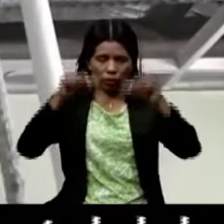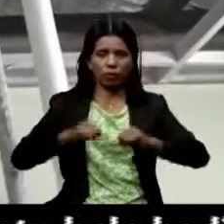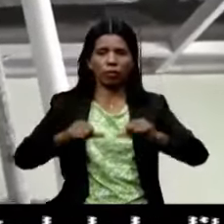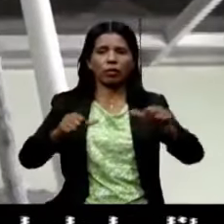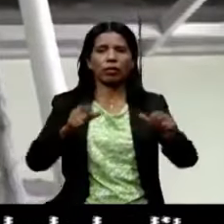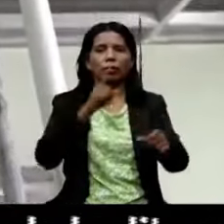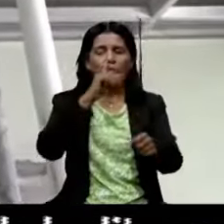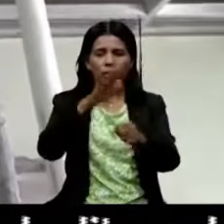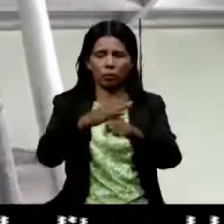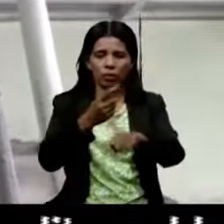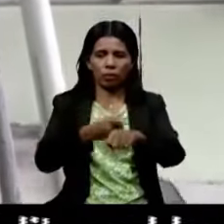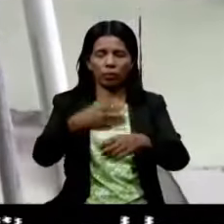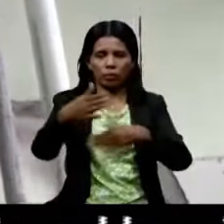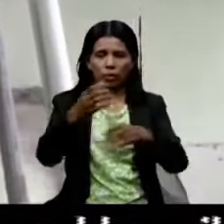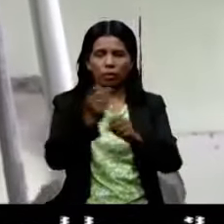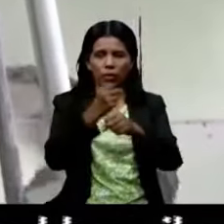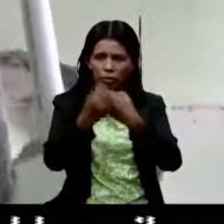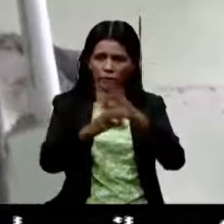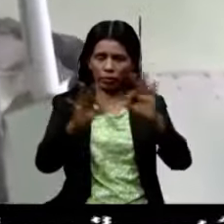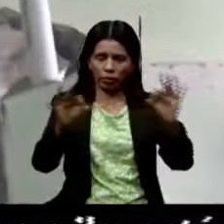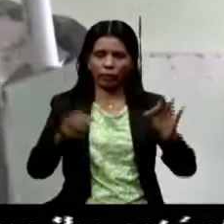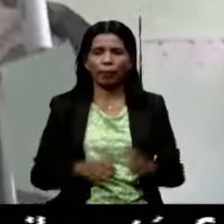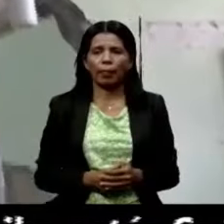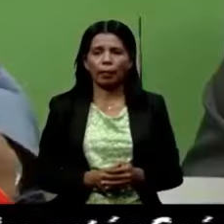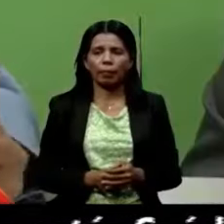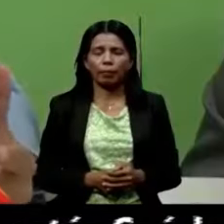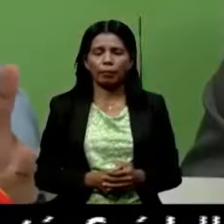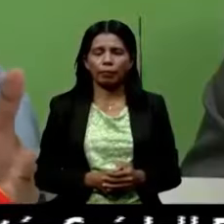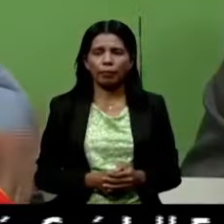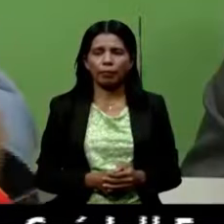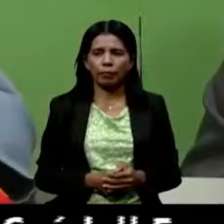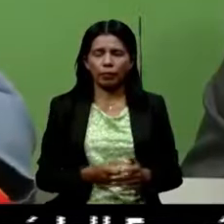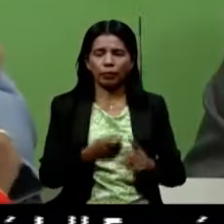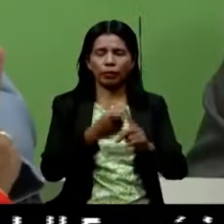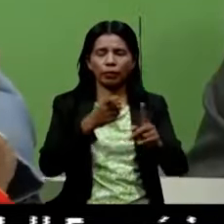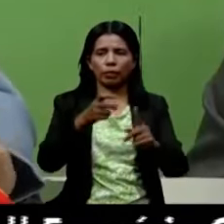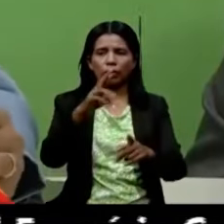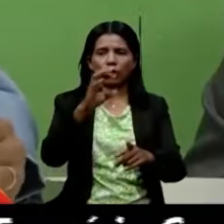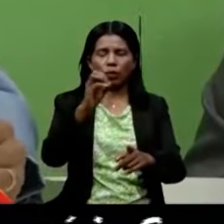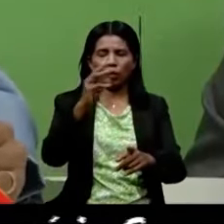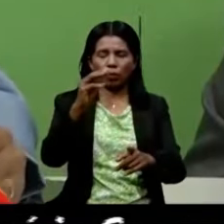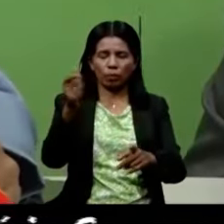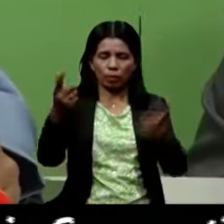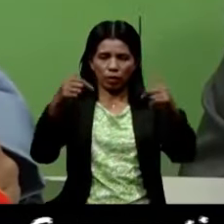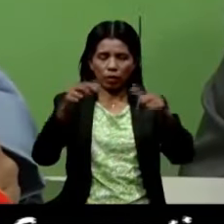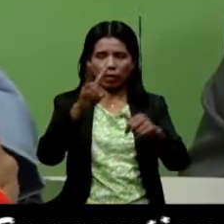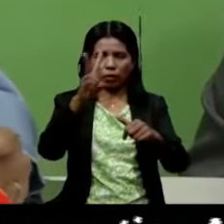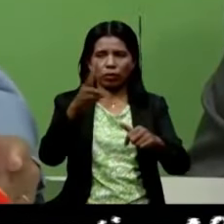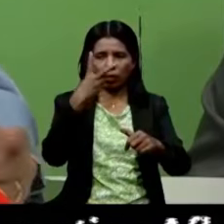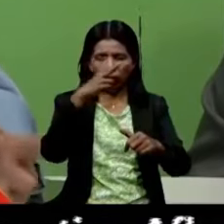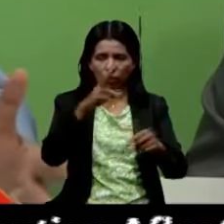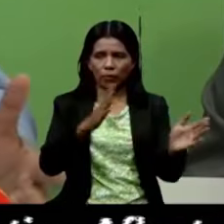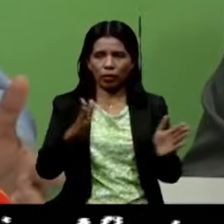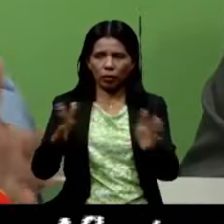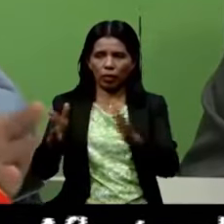a promete tempo bada se finaliza. Tim avançado husi Roma, mai ona da la rua. Kodi hare kondisi